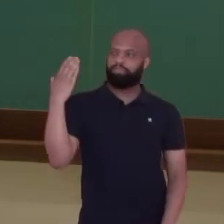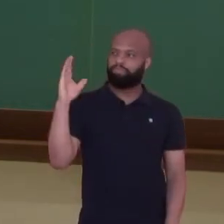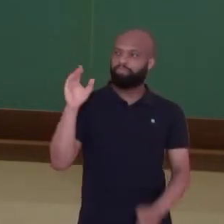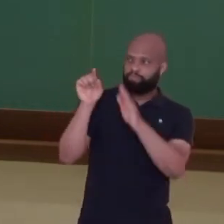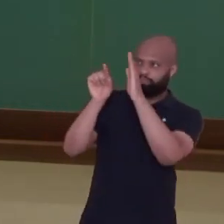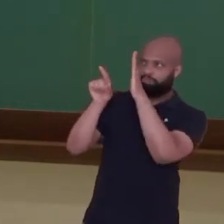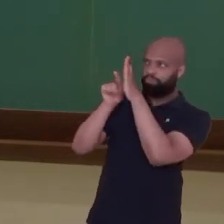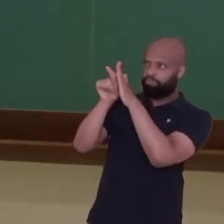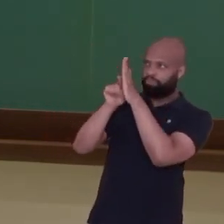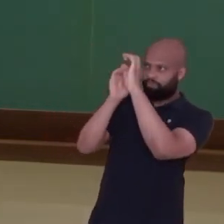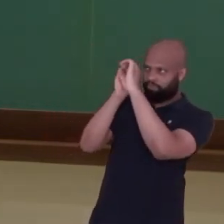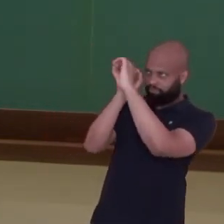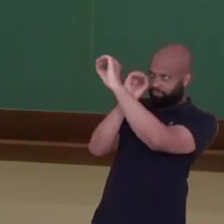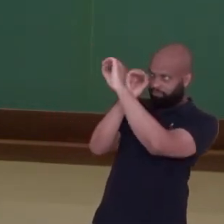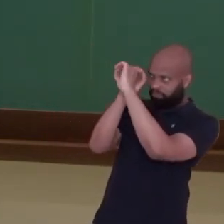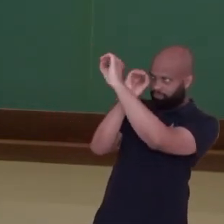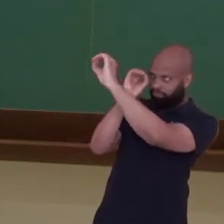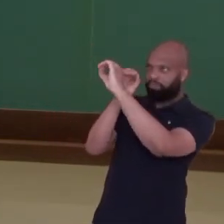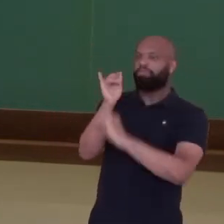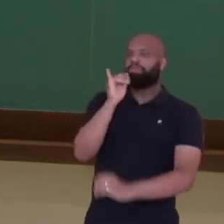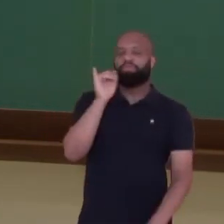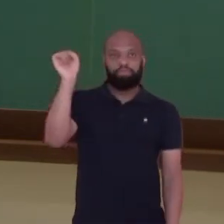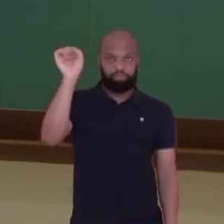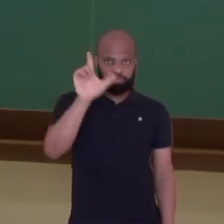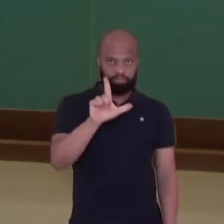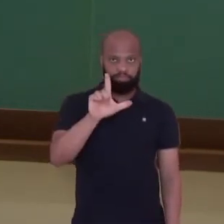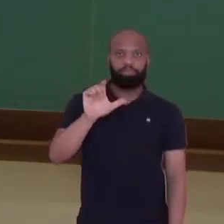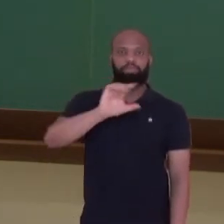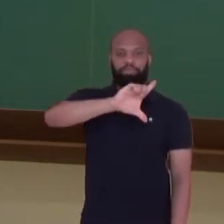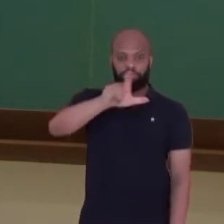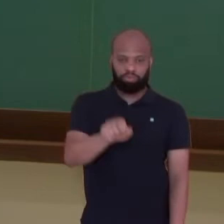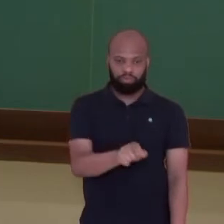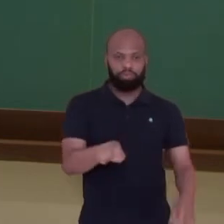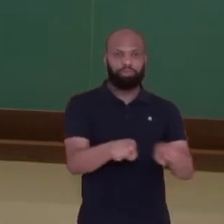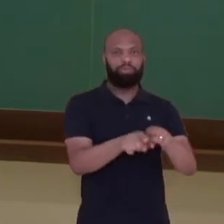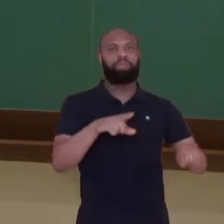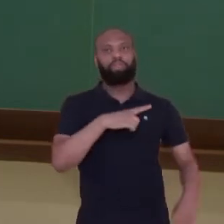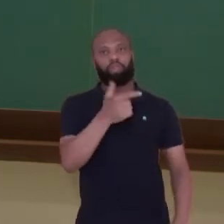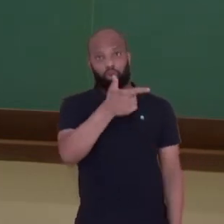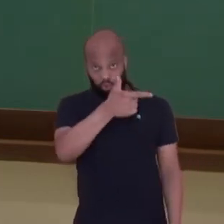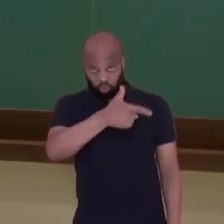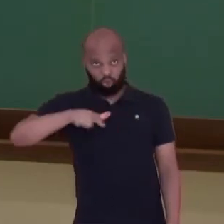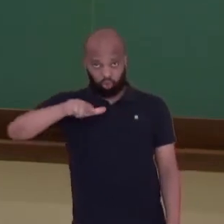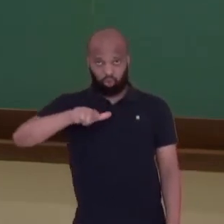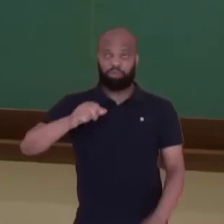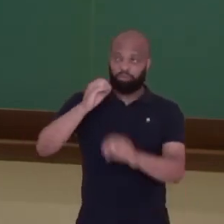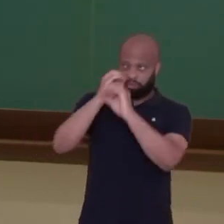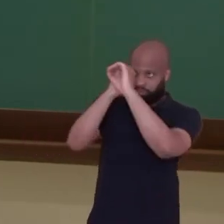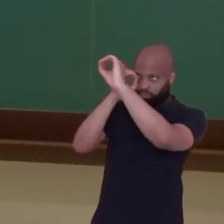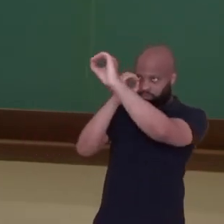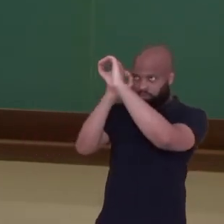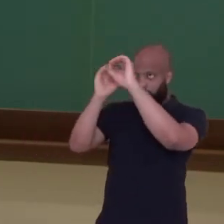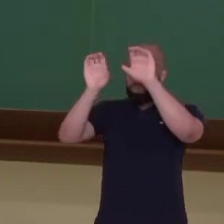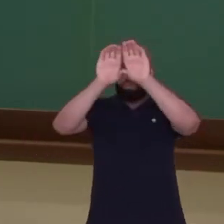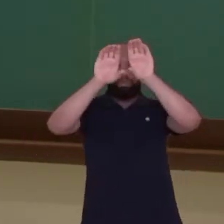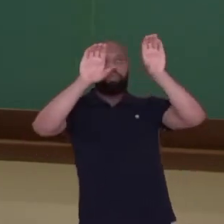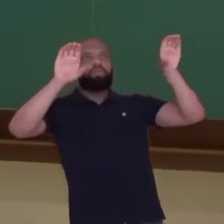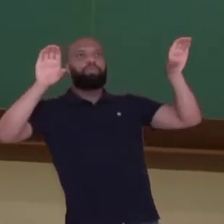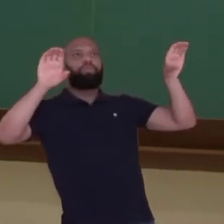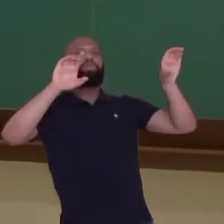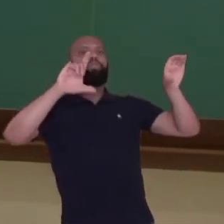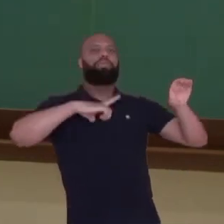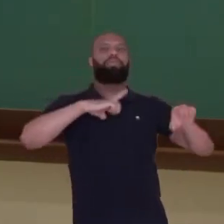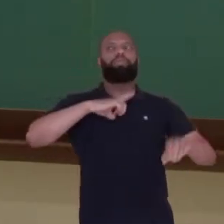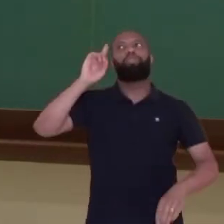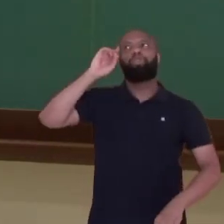cientistas, observam o Sol, a Lua e outros astros, observam o céu